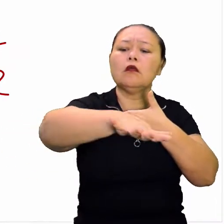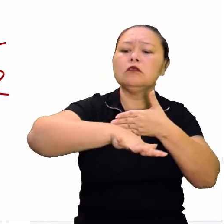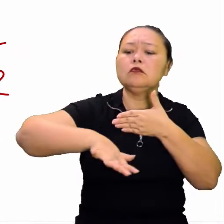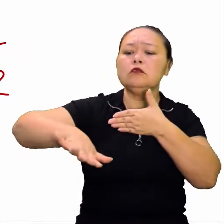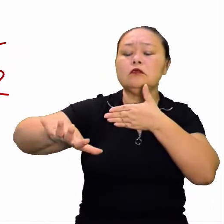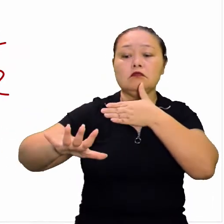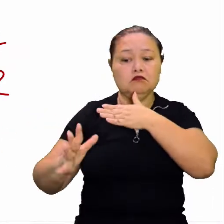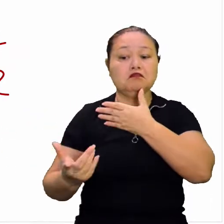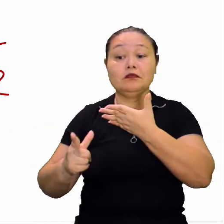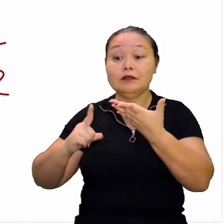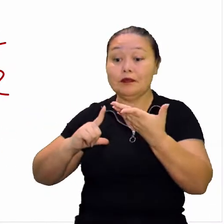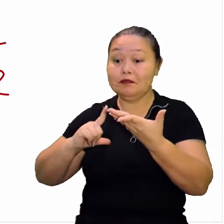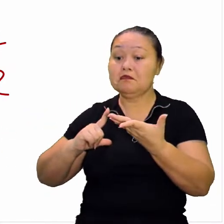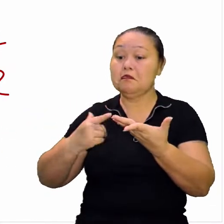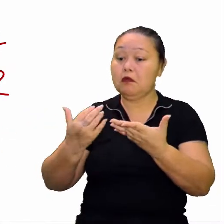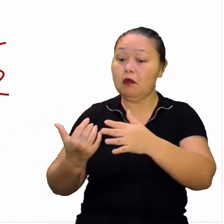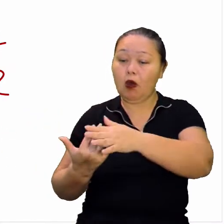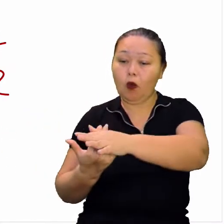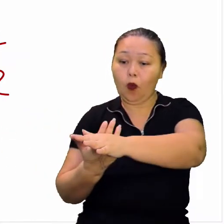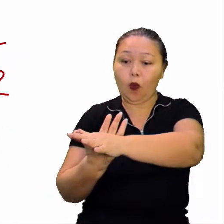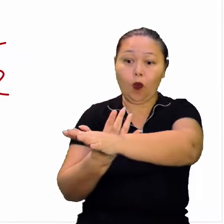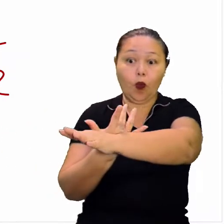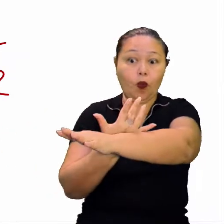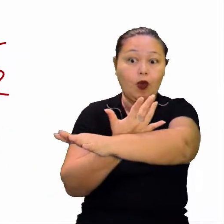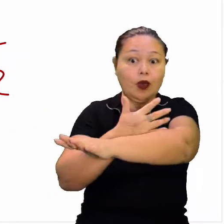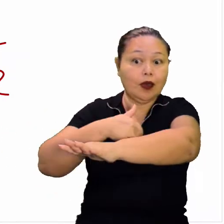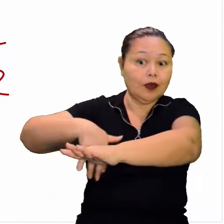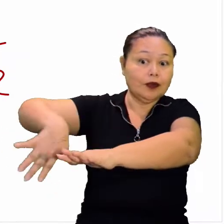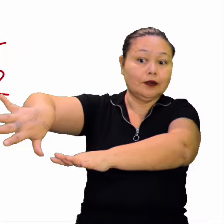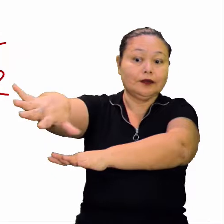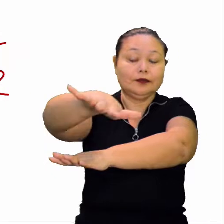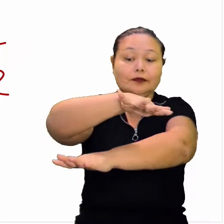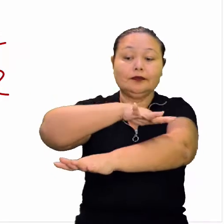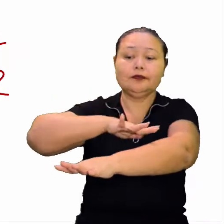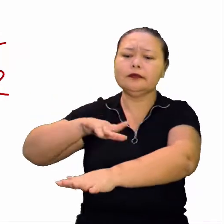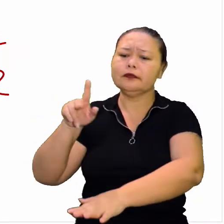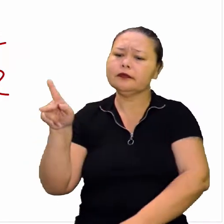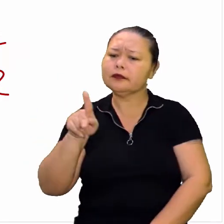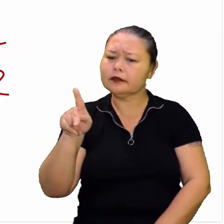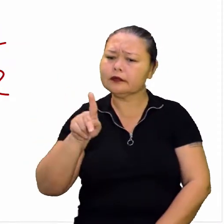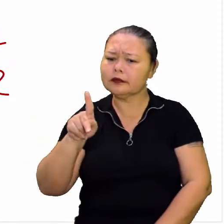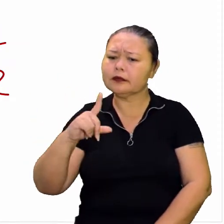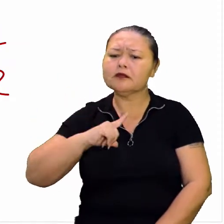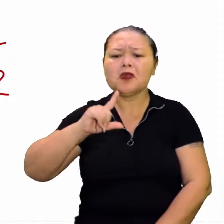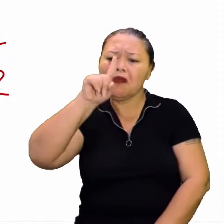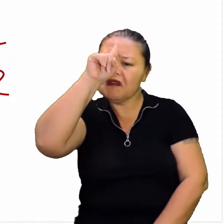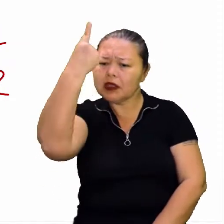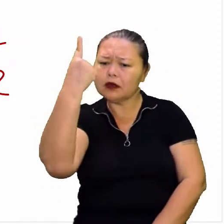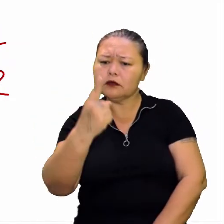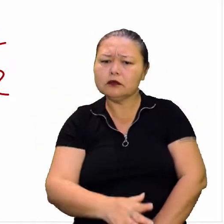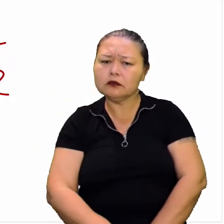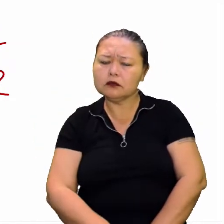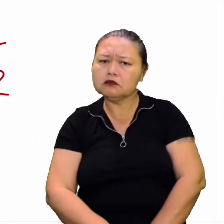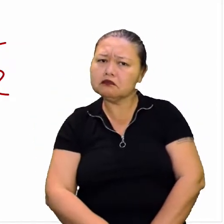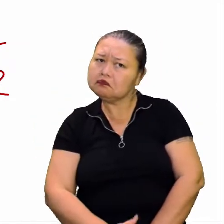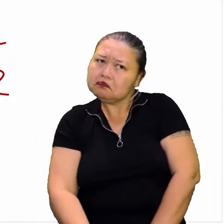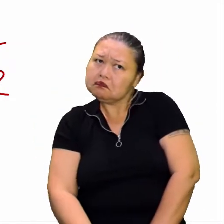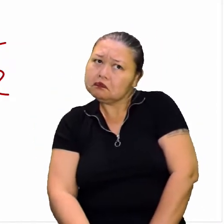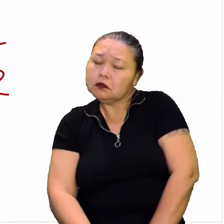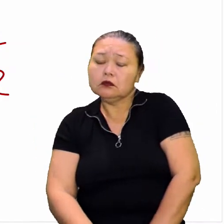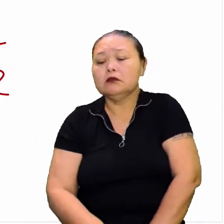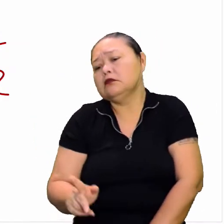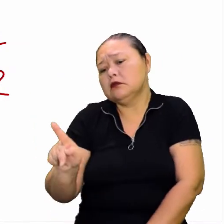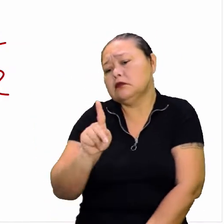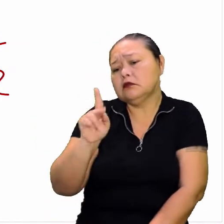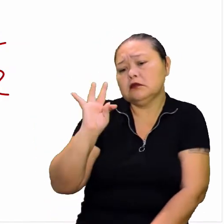próspera. Olha aí. Aí você fala assim, professor, será que tudo isso não foi inventado?